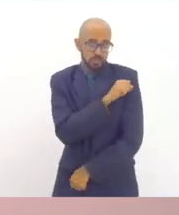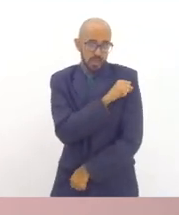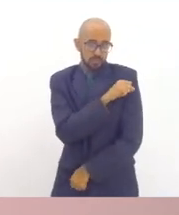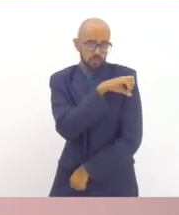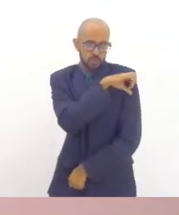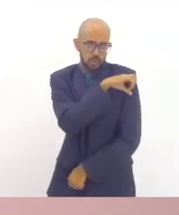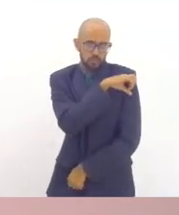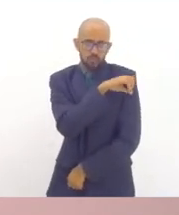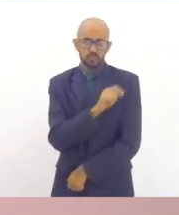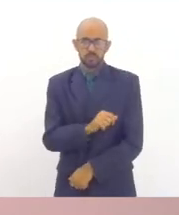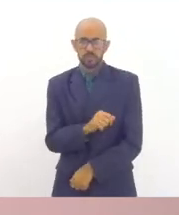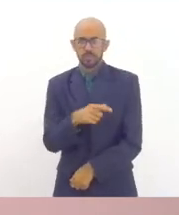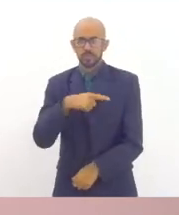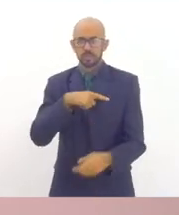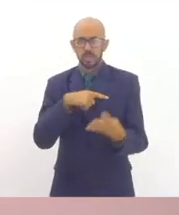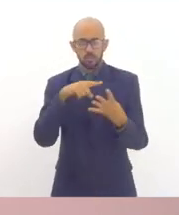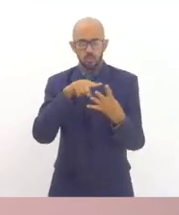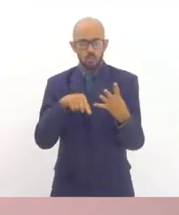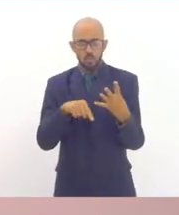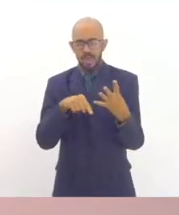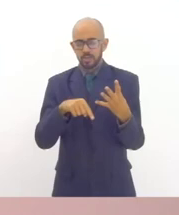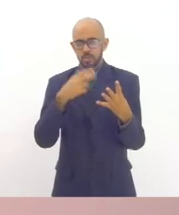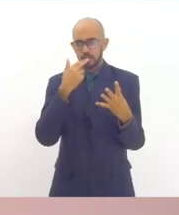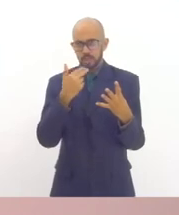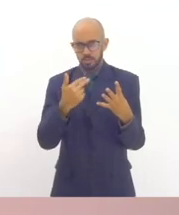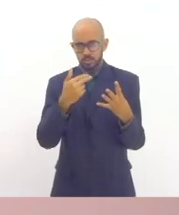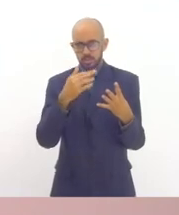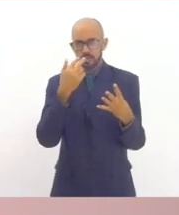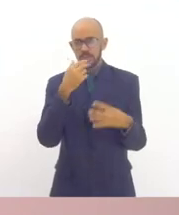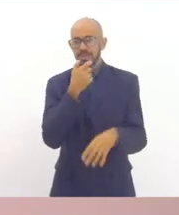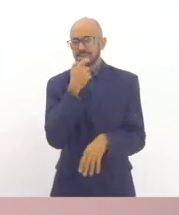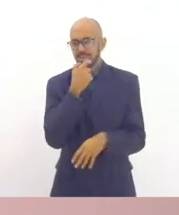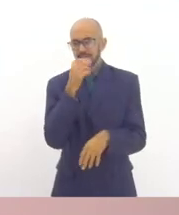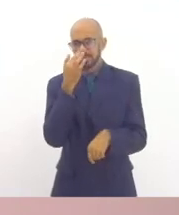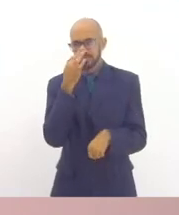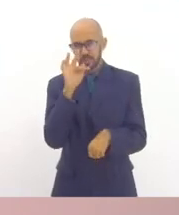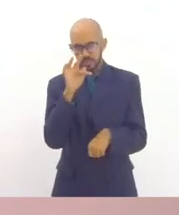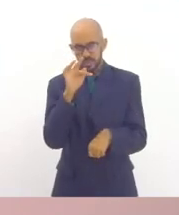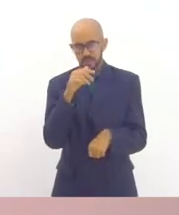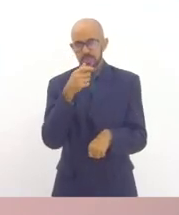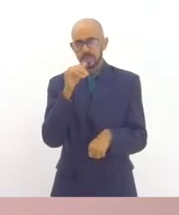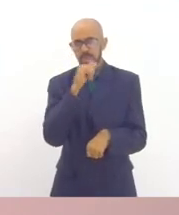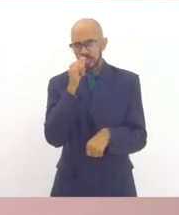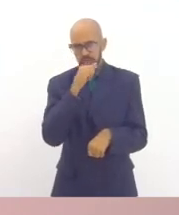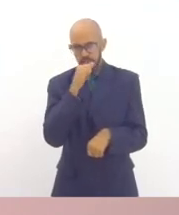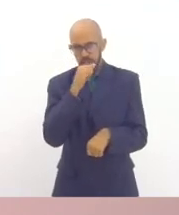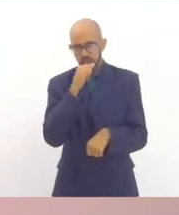são 4 línguas ensinadas: inglês, francês, italiano, português. Aí o aluno